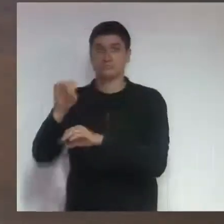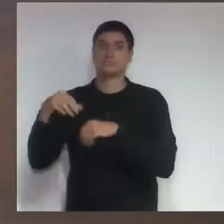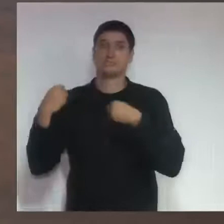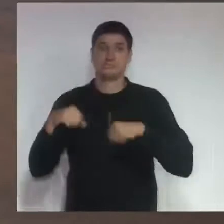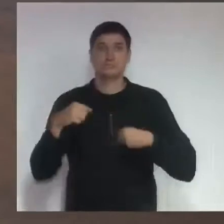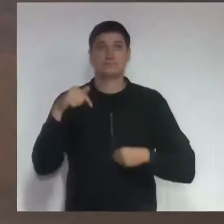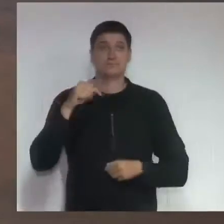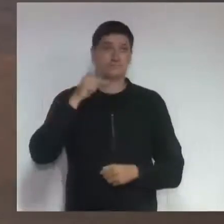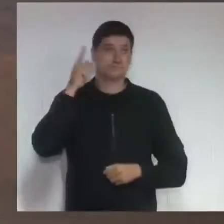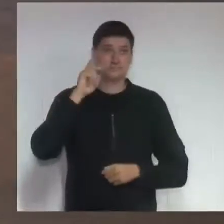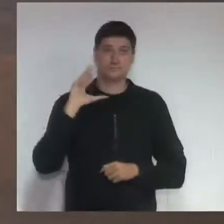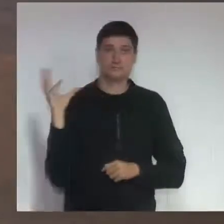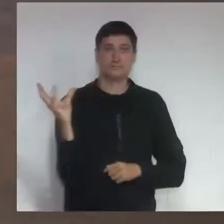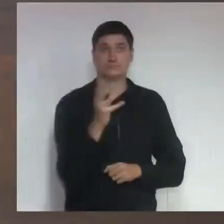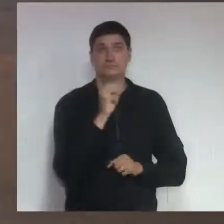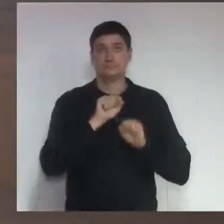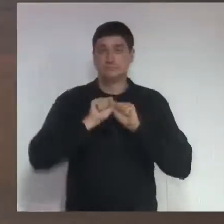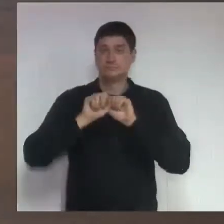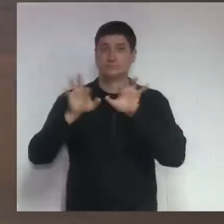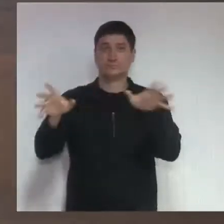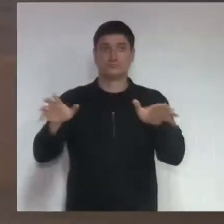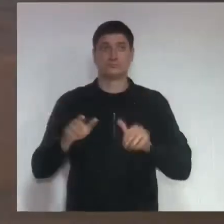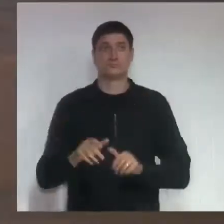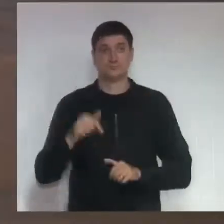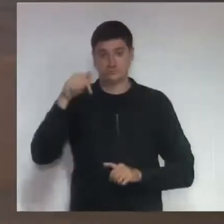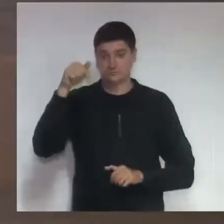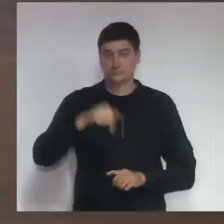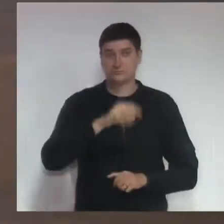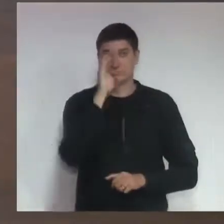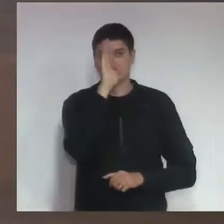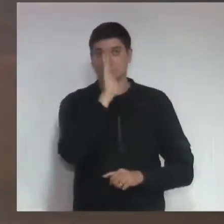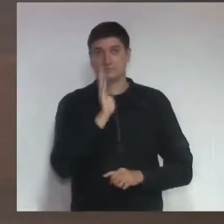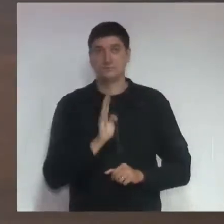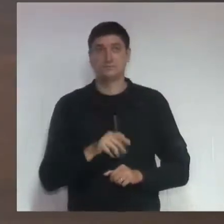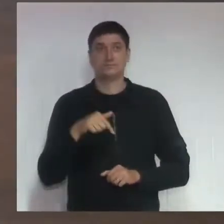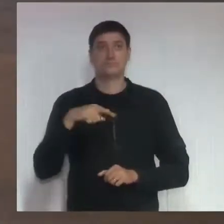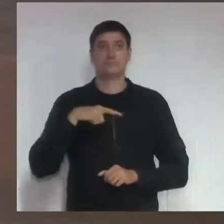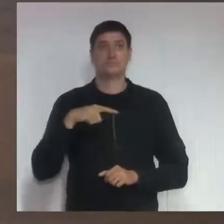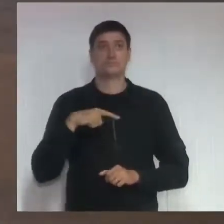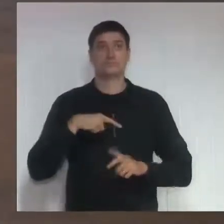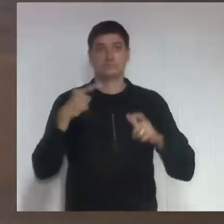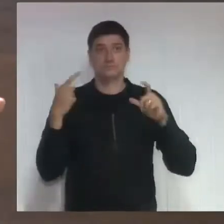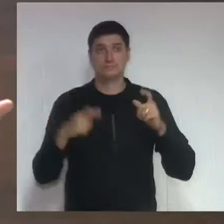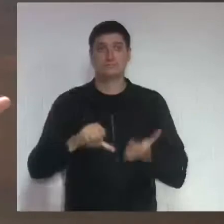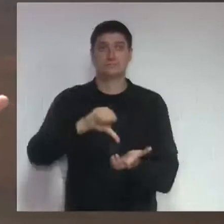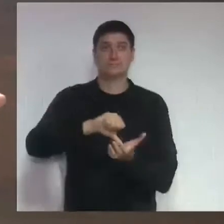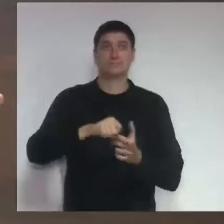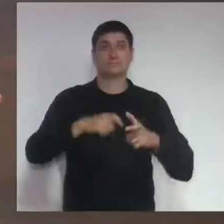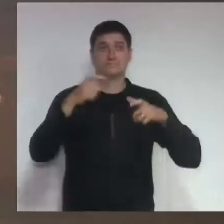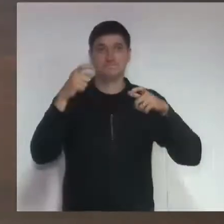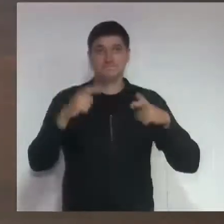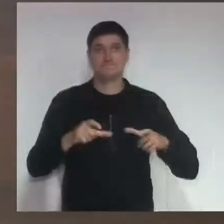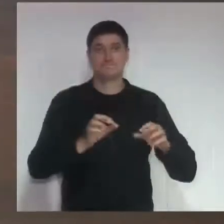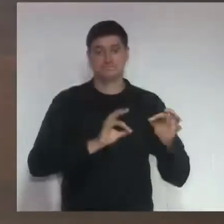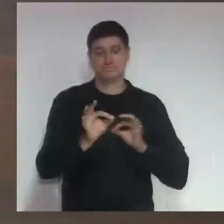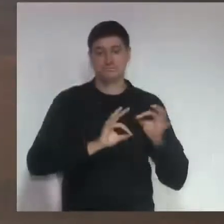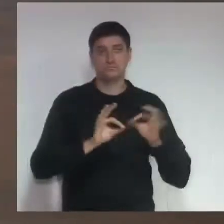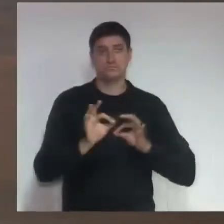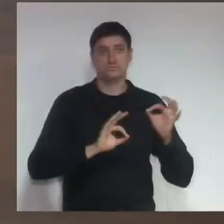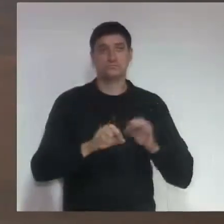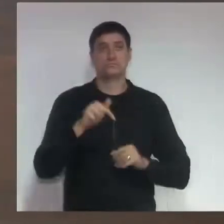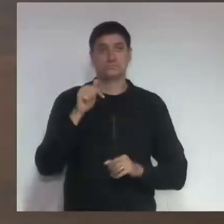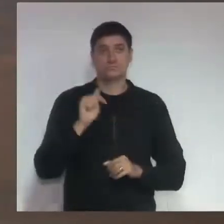exemplo, as cidades do Brasil que têm usado o planejamento como uma prerrogativa constitucional na